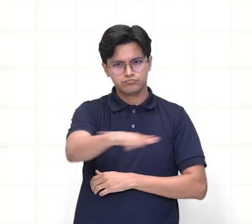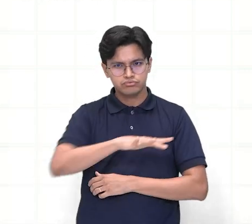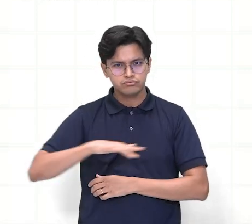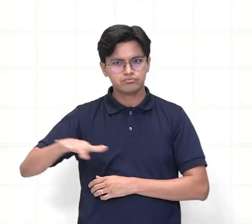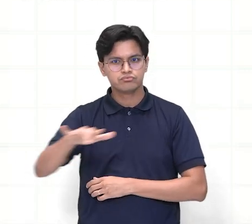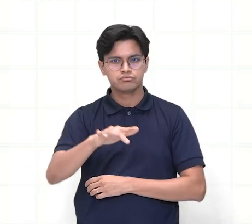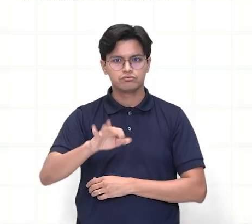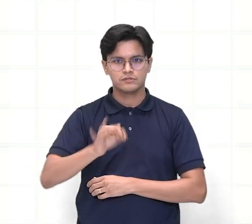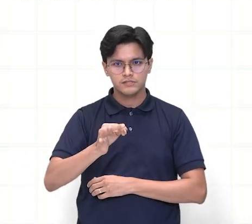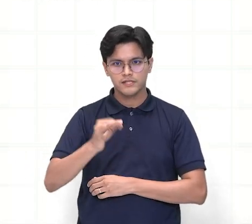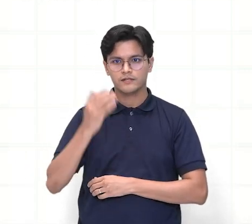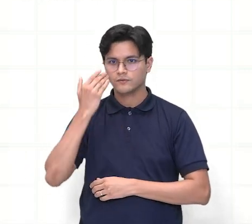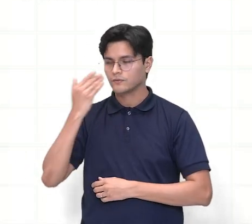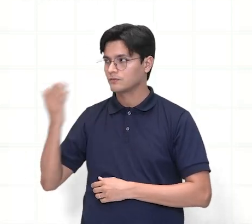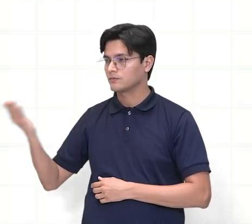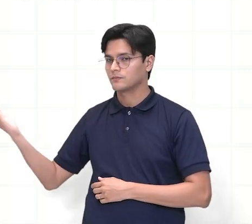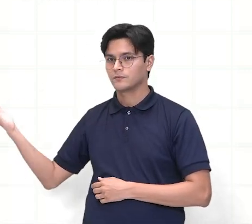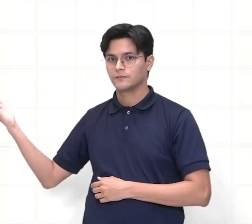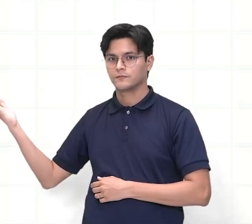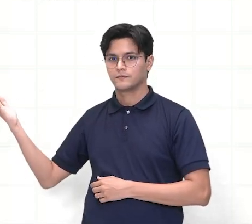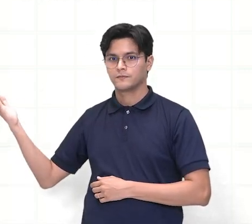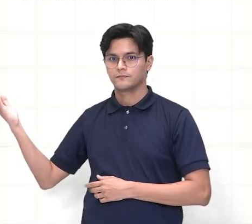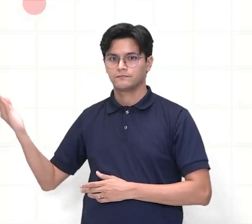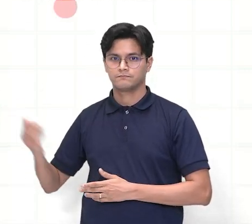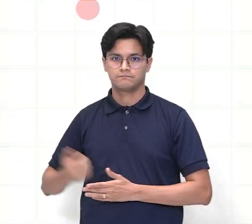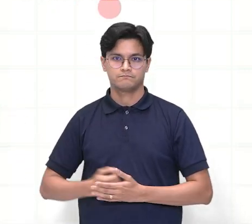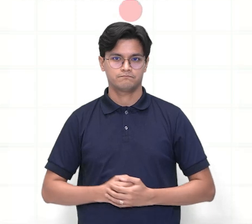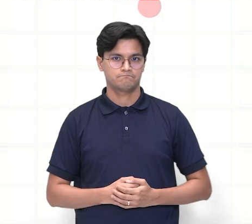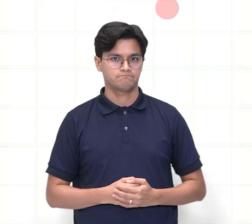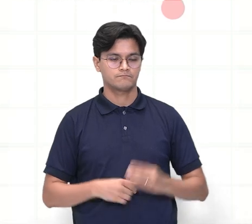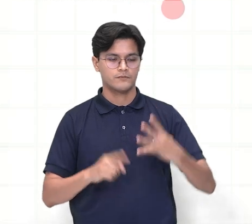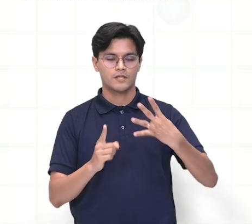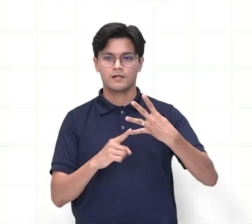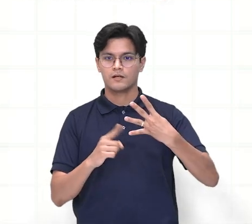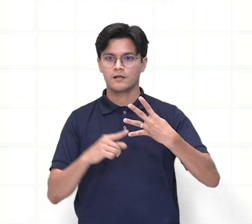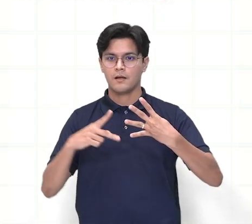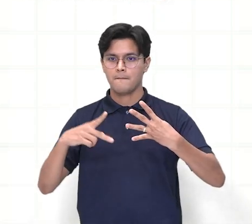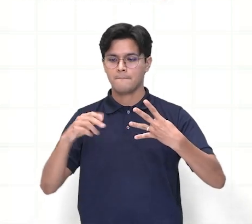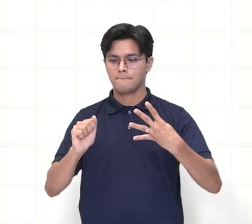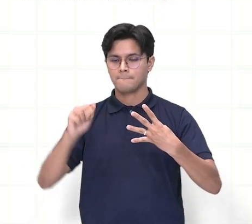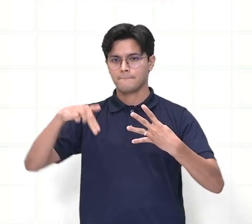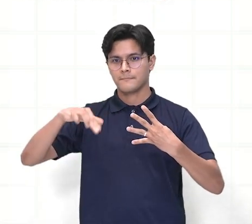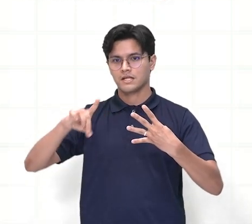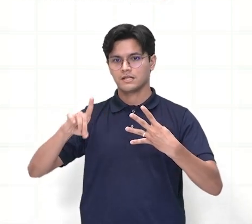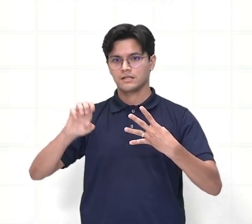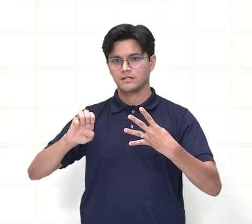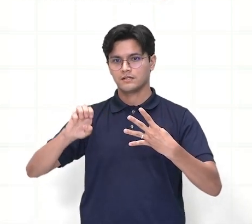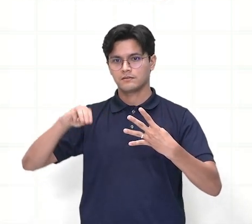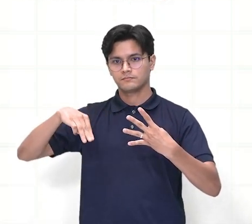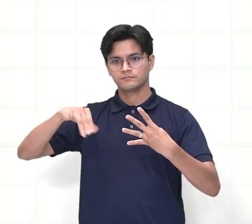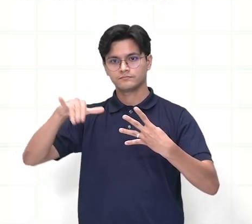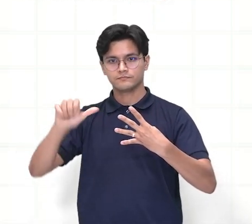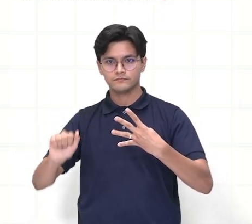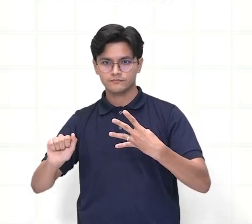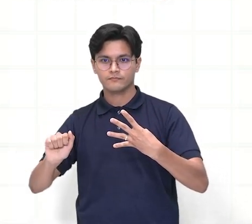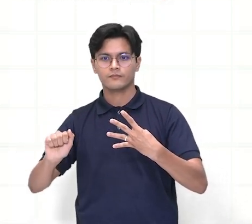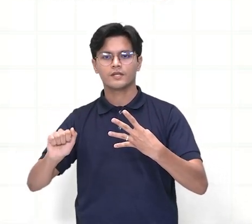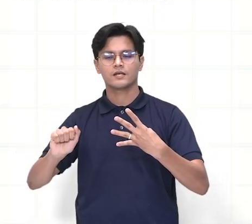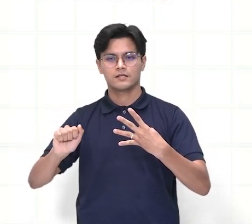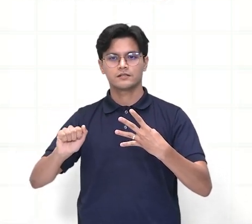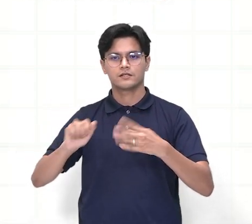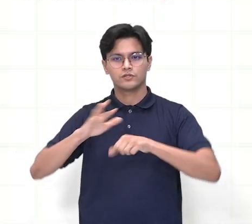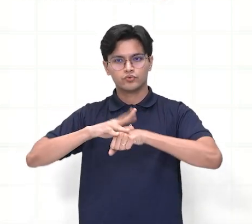certo? E a pandemia é quando essa